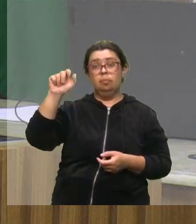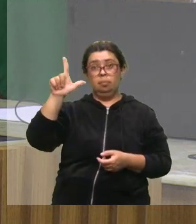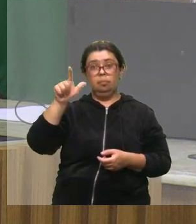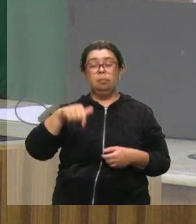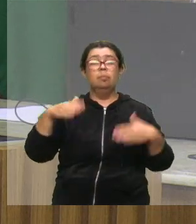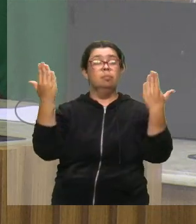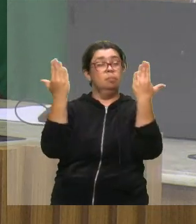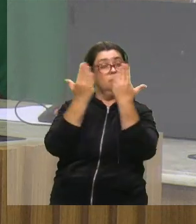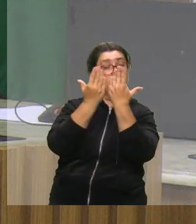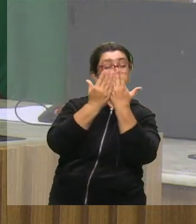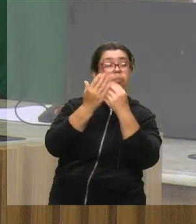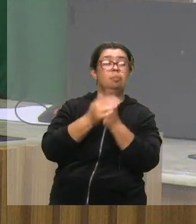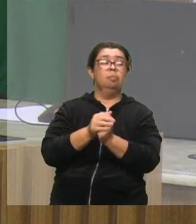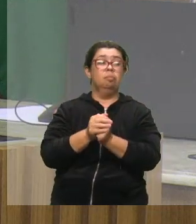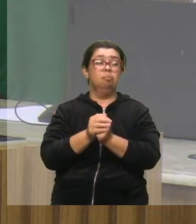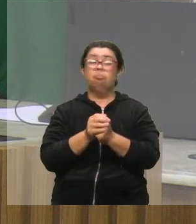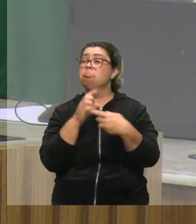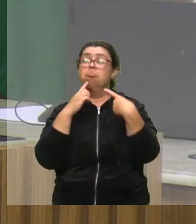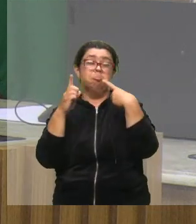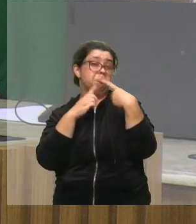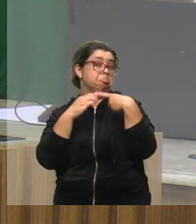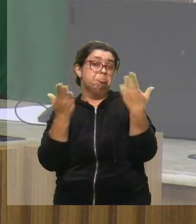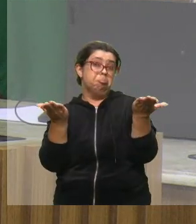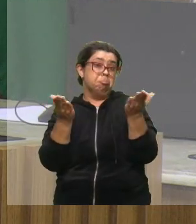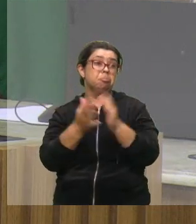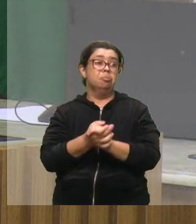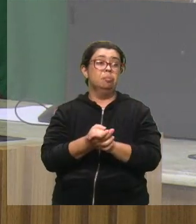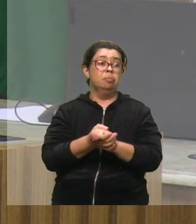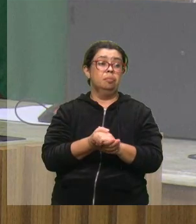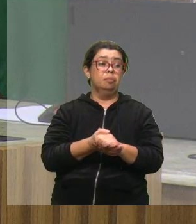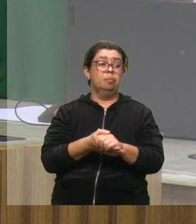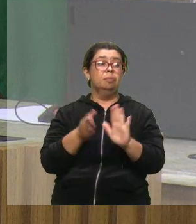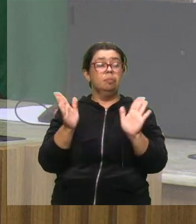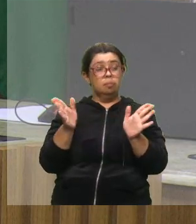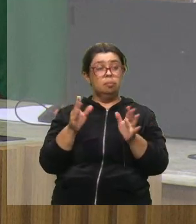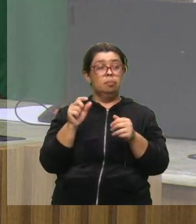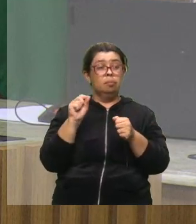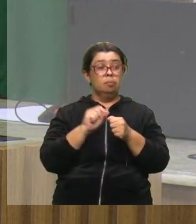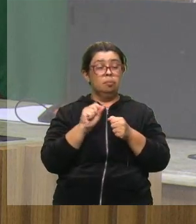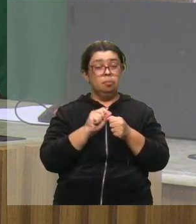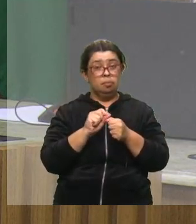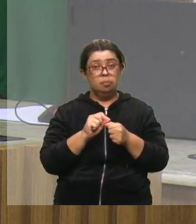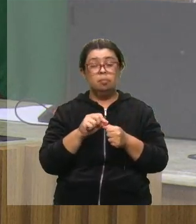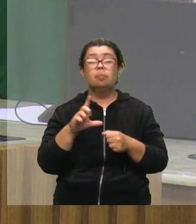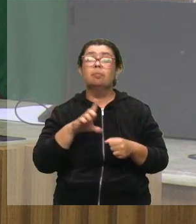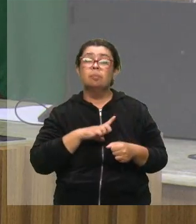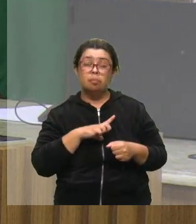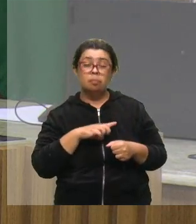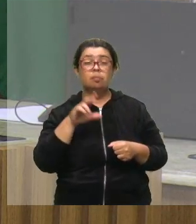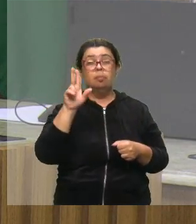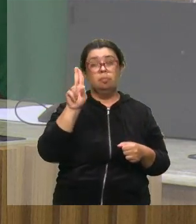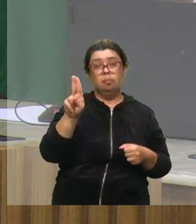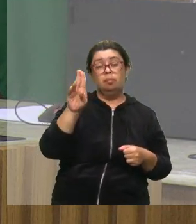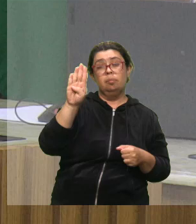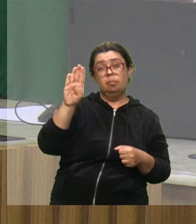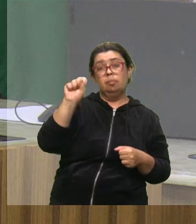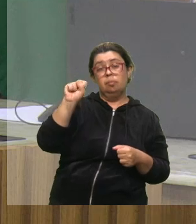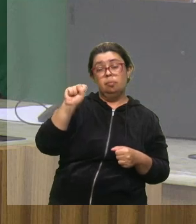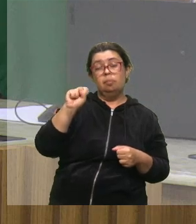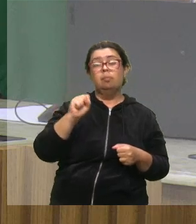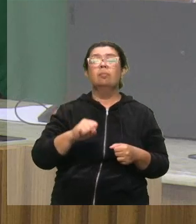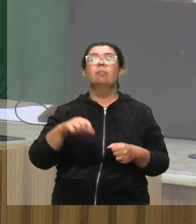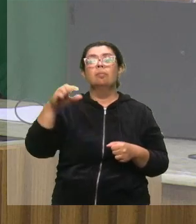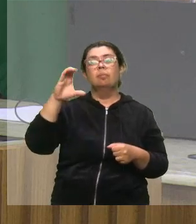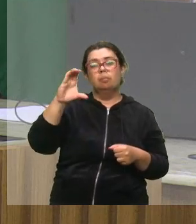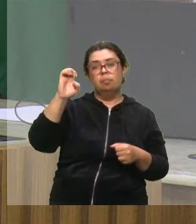anos atrás e não se discute mais. Então, nós estamos propondo que seja reaberta a UBS Central para desafogar o